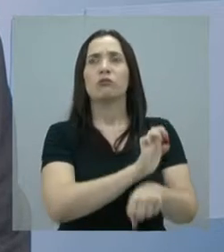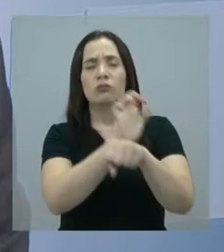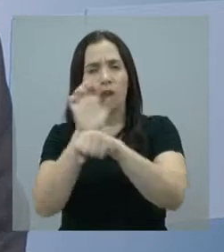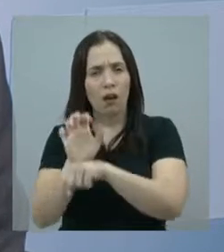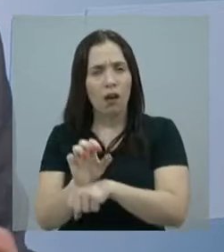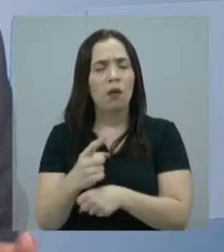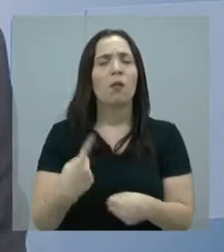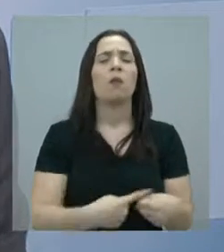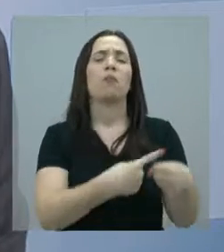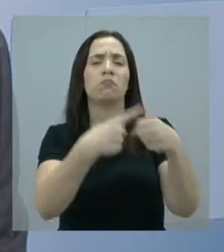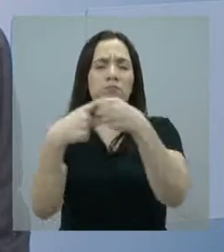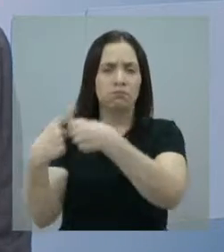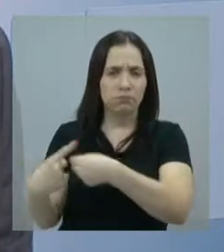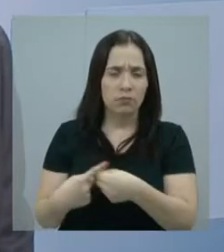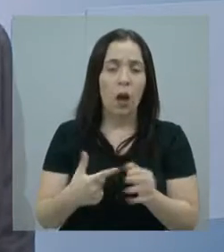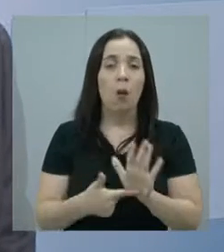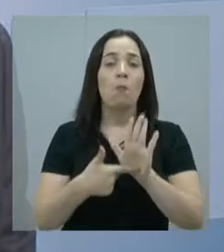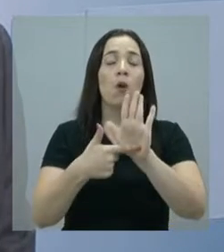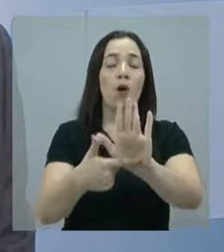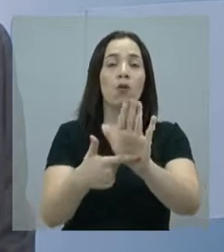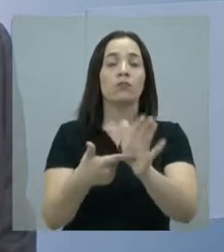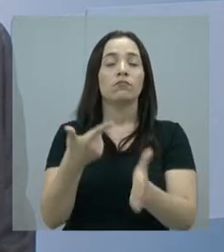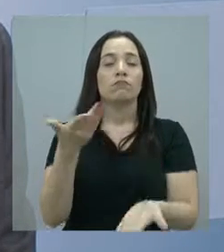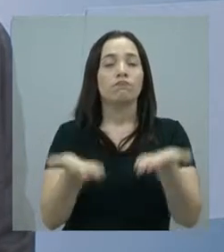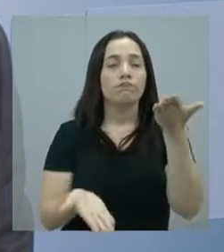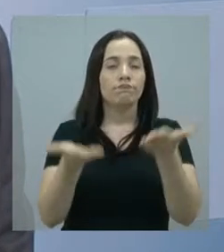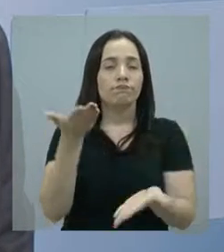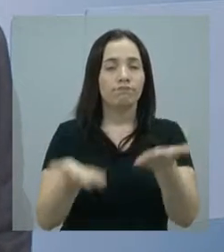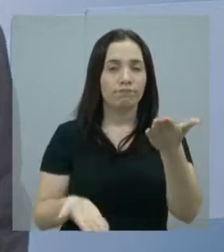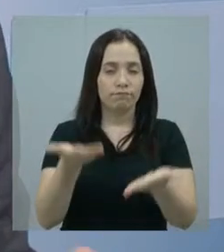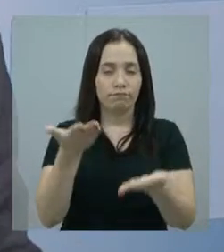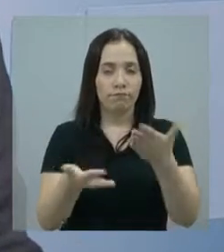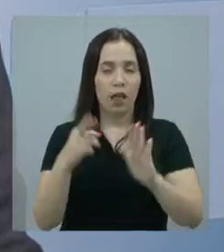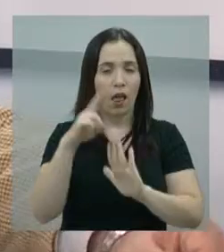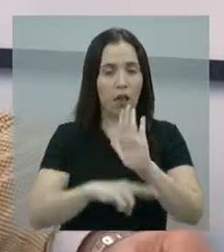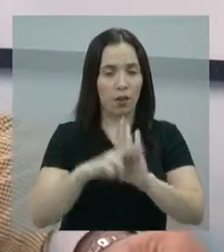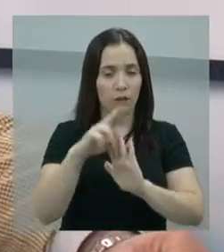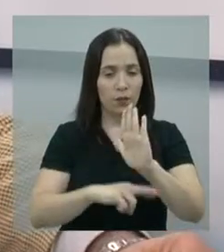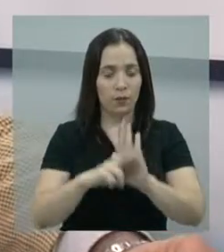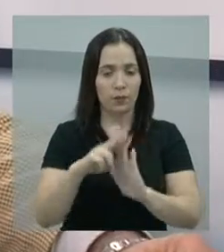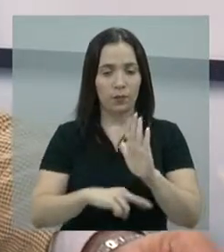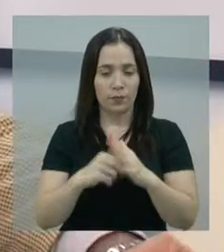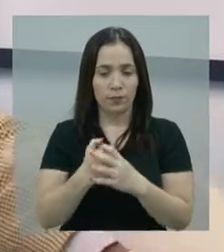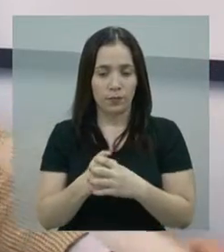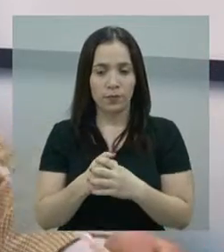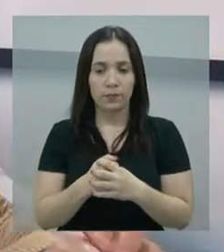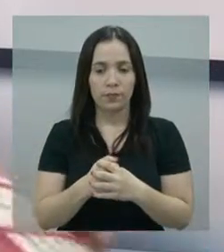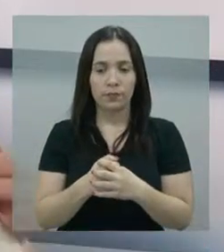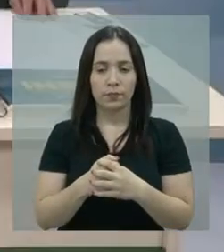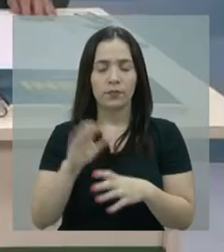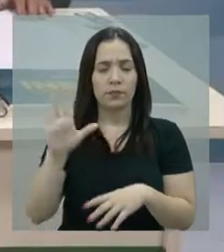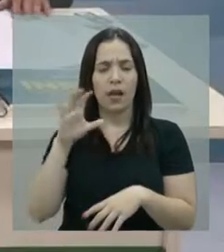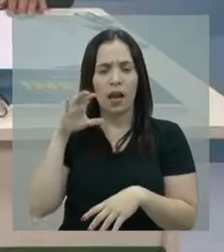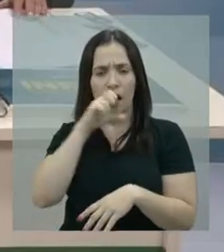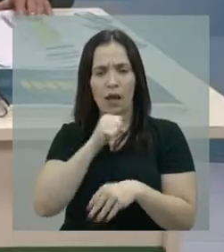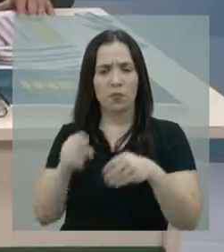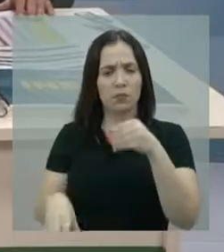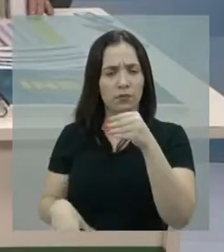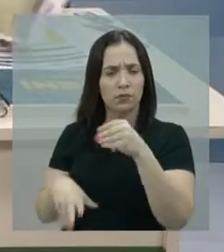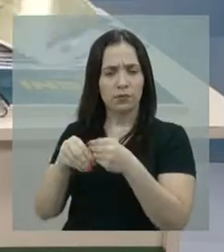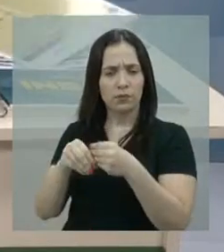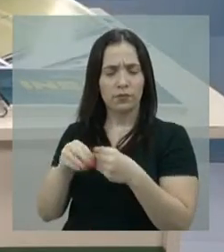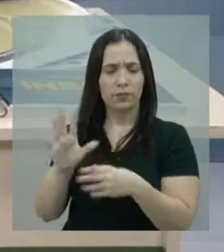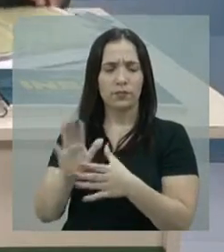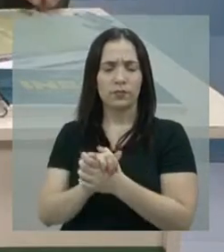os municípios, ranqueando bienalmente, né? Não, empresta aqui para pedir o Claudinho para dar uma... Para dar aqui um... Claudinho, dá aqui